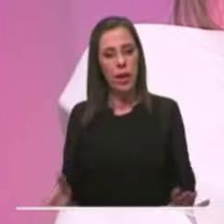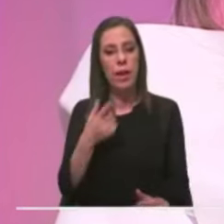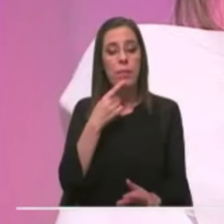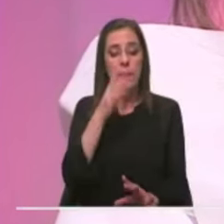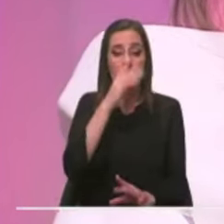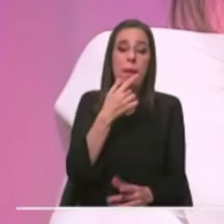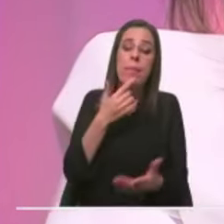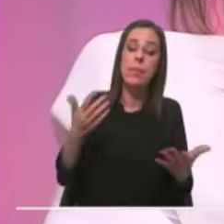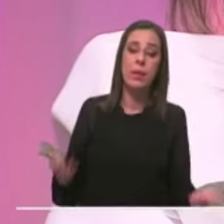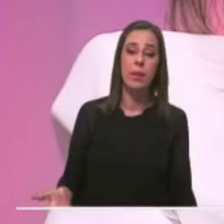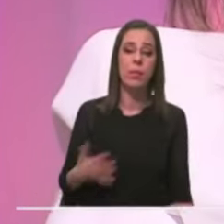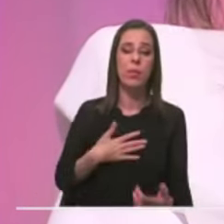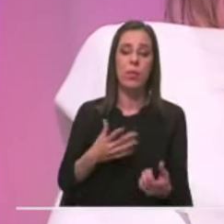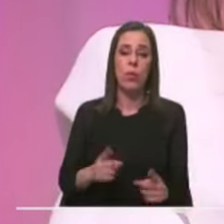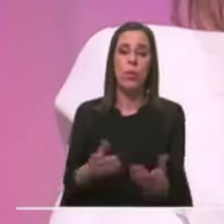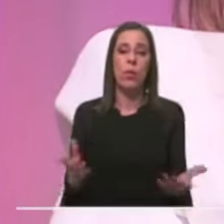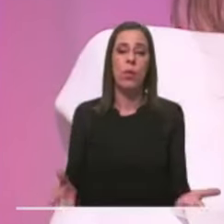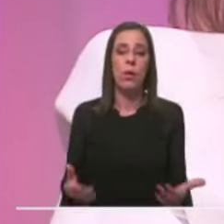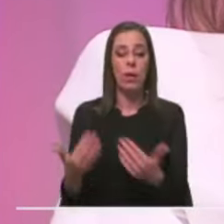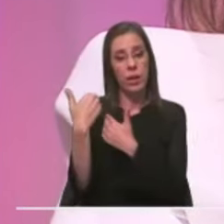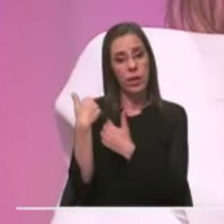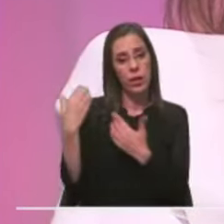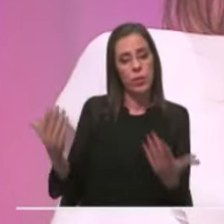quem percebe porque também não gosto muito é de responsabilidade J